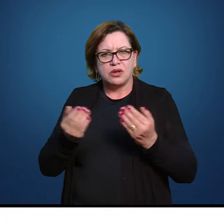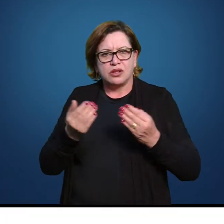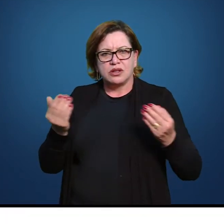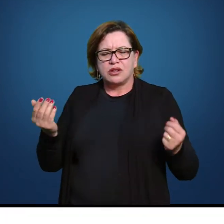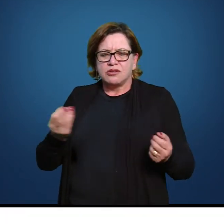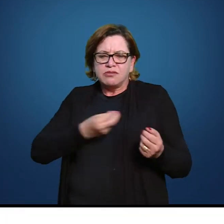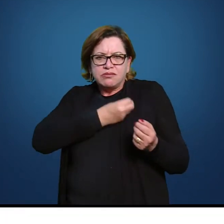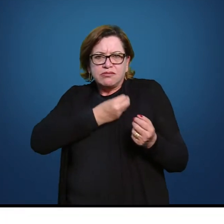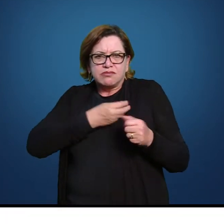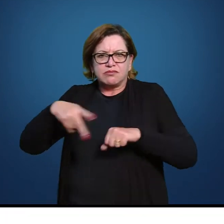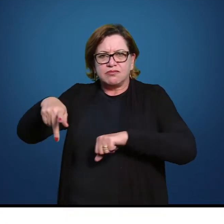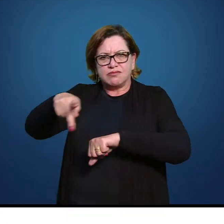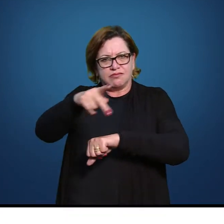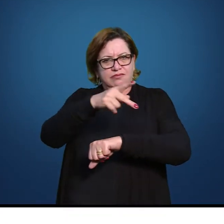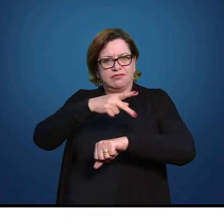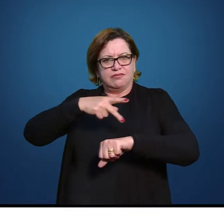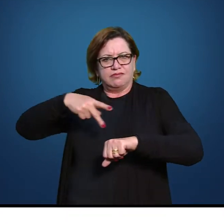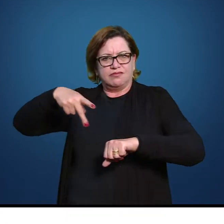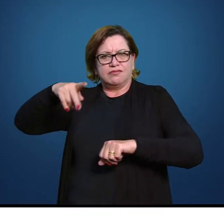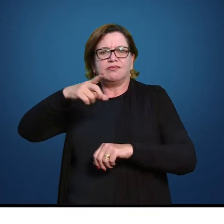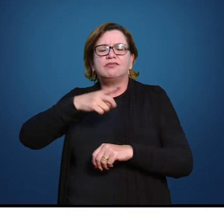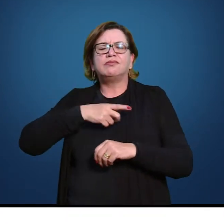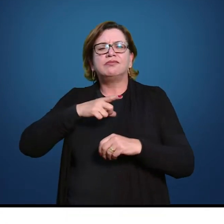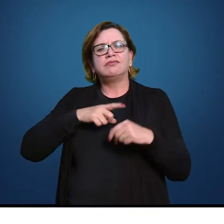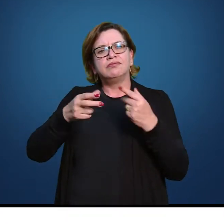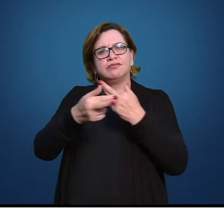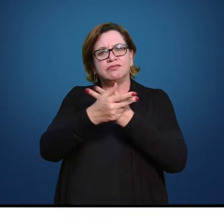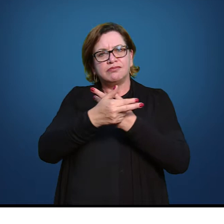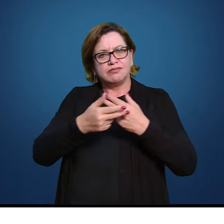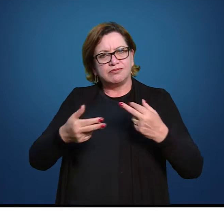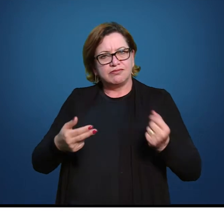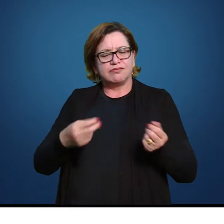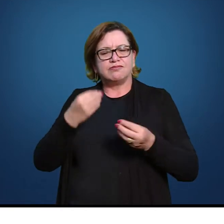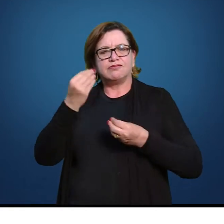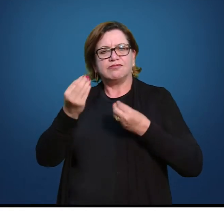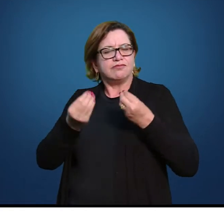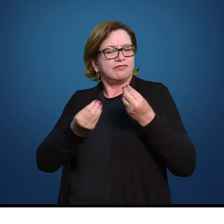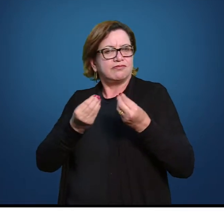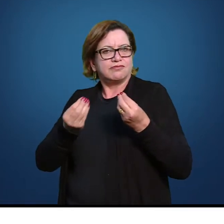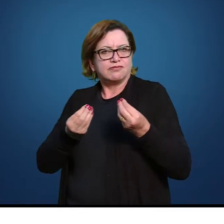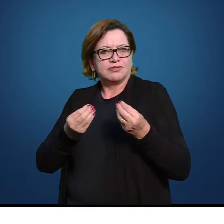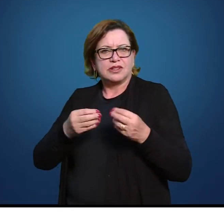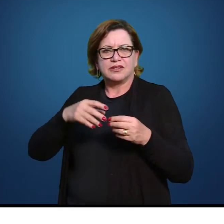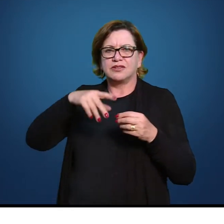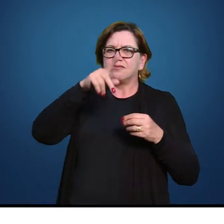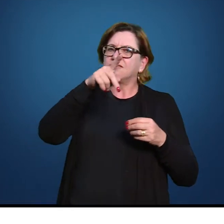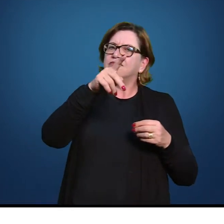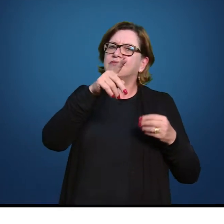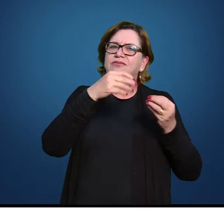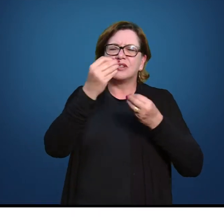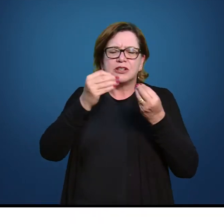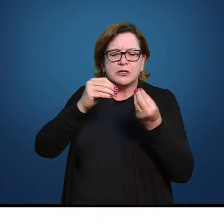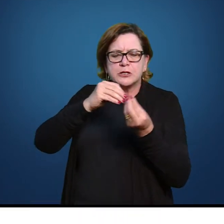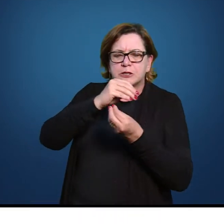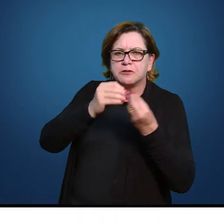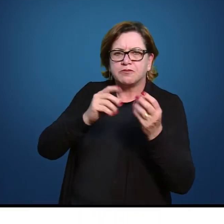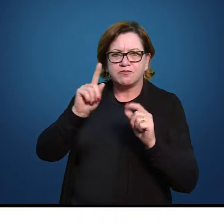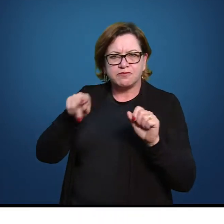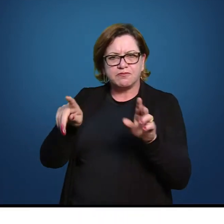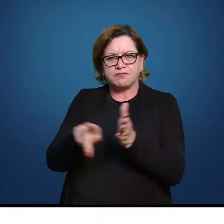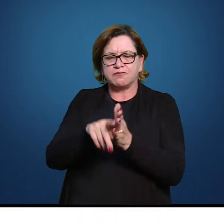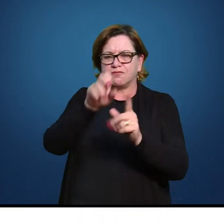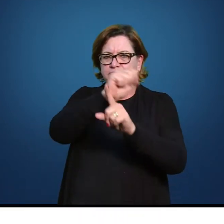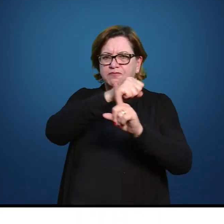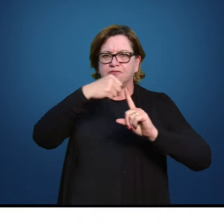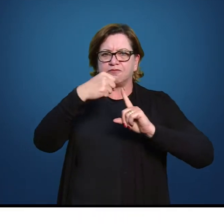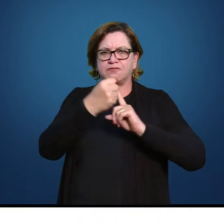nós vivemos num país onde nós temos diversas questões, diversos paradigmas que vêm circundando a nossa sociedade.